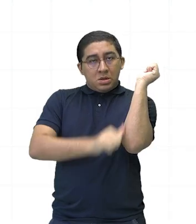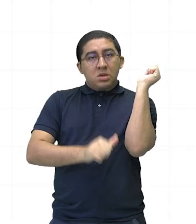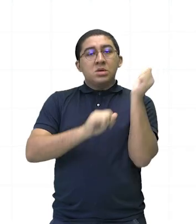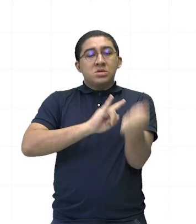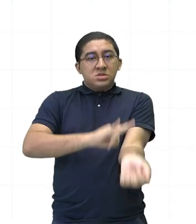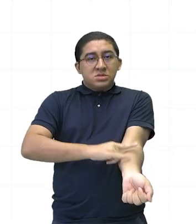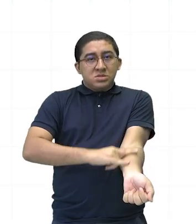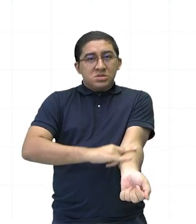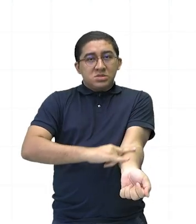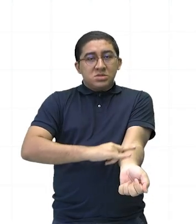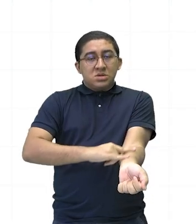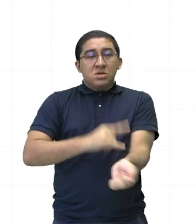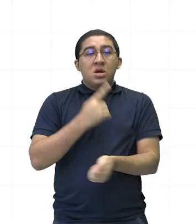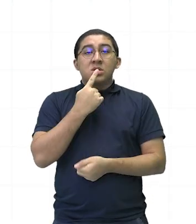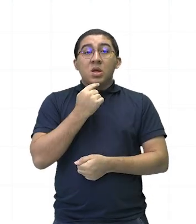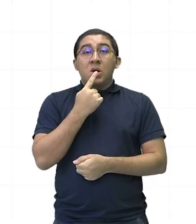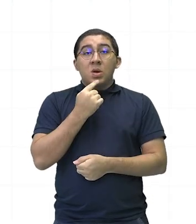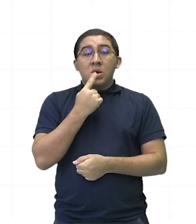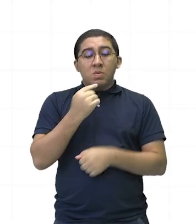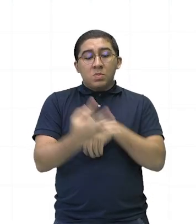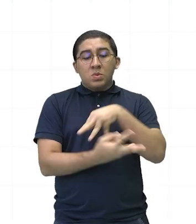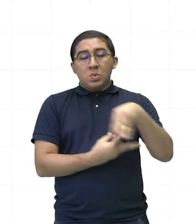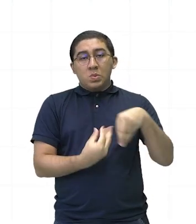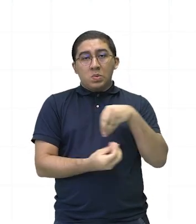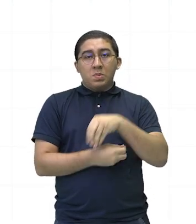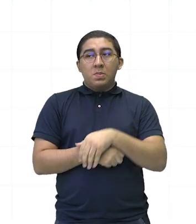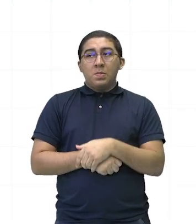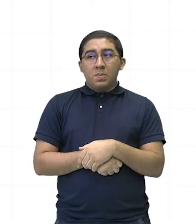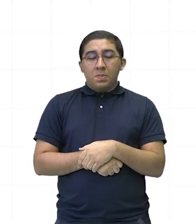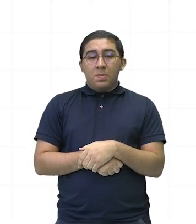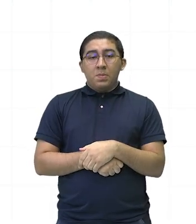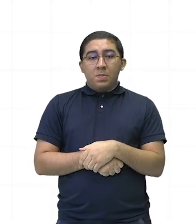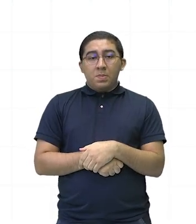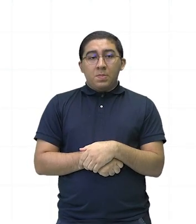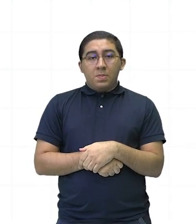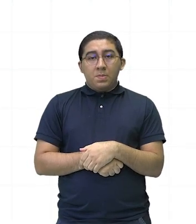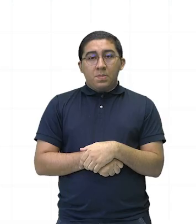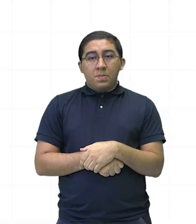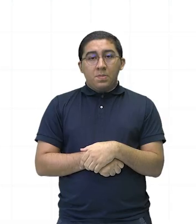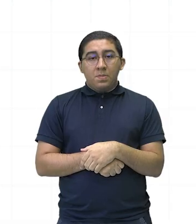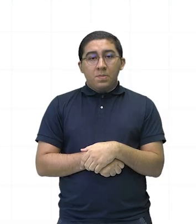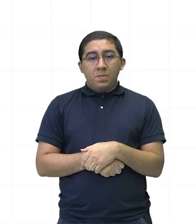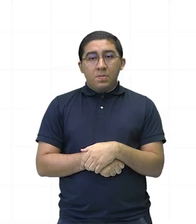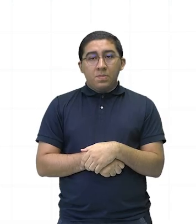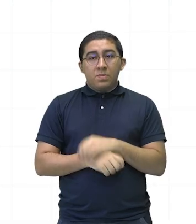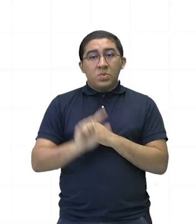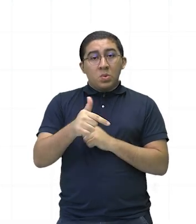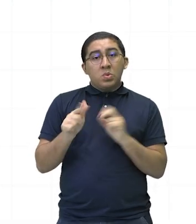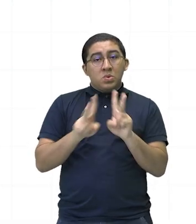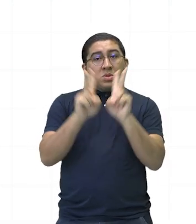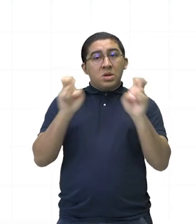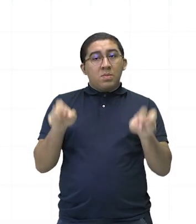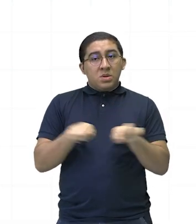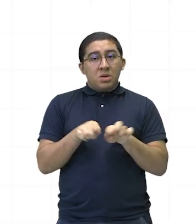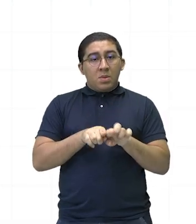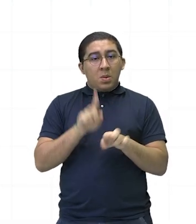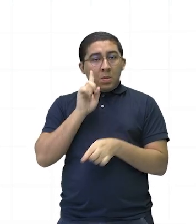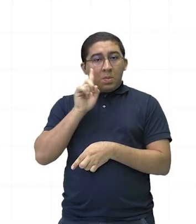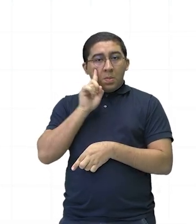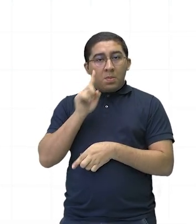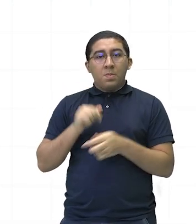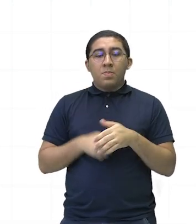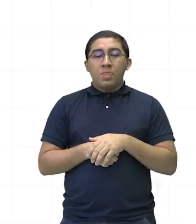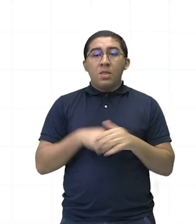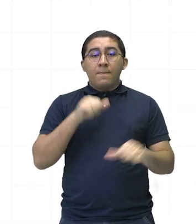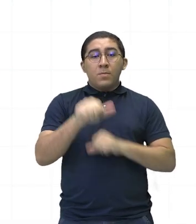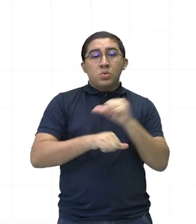de sangue em fezes ou na urina. Bem, passamos então para um outro assunto dentro da nossa revisão, que são as